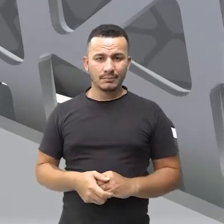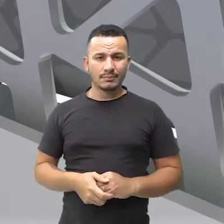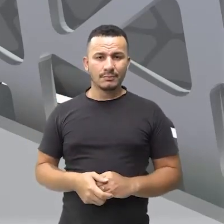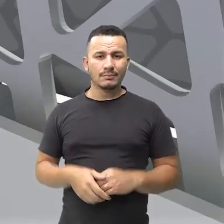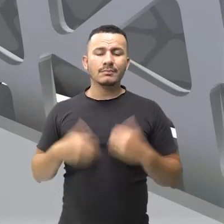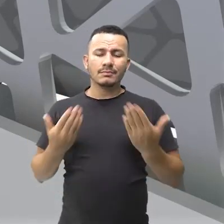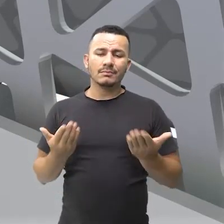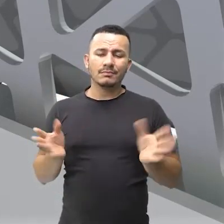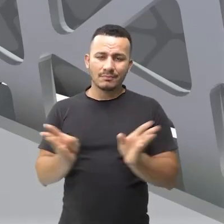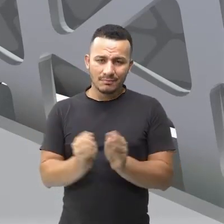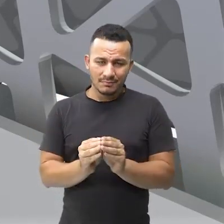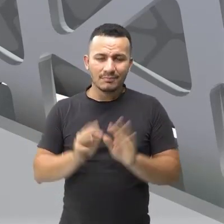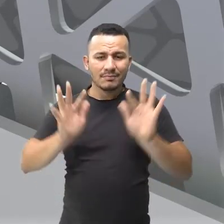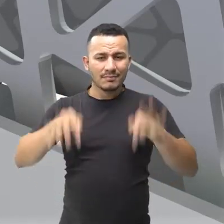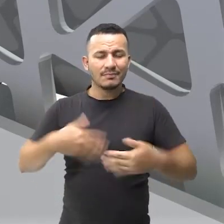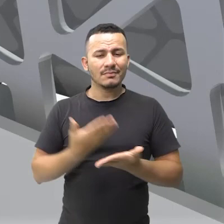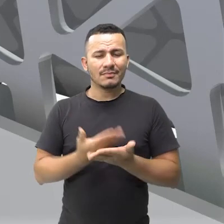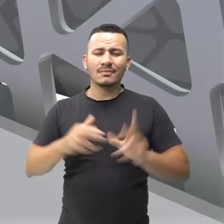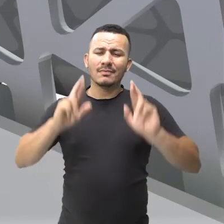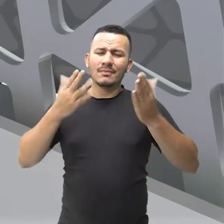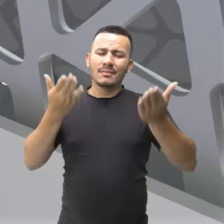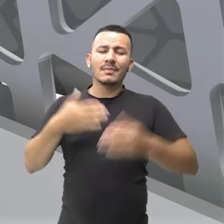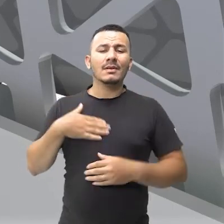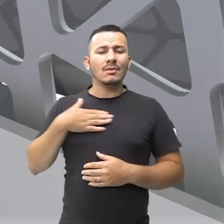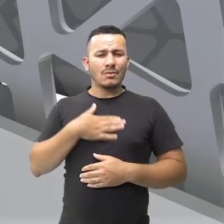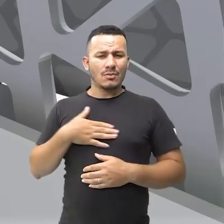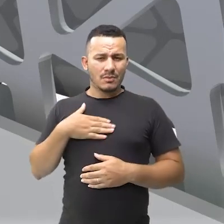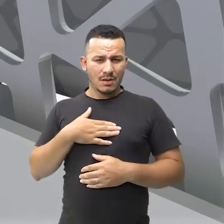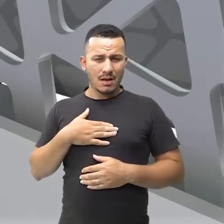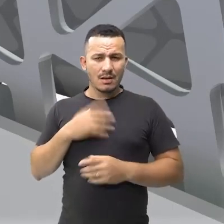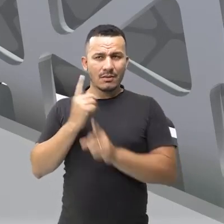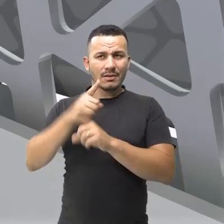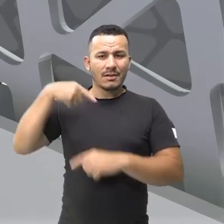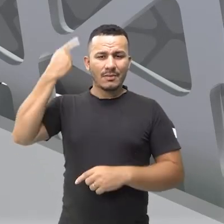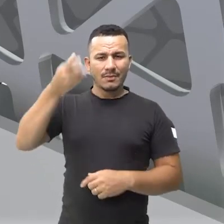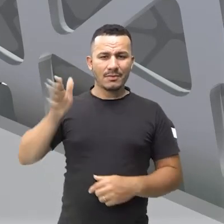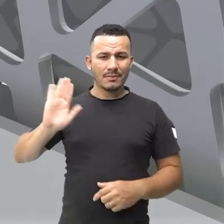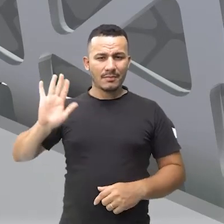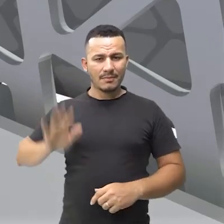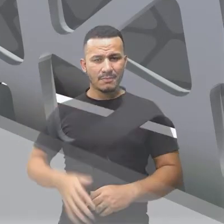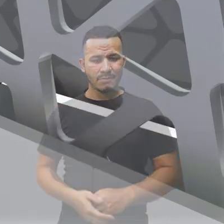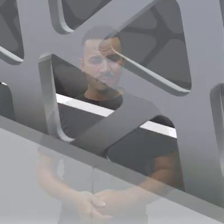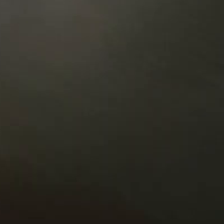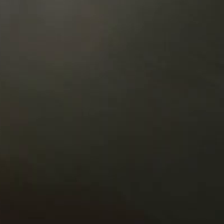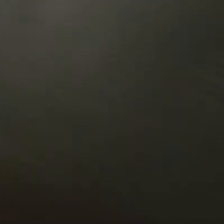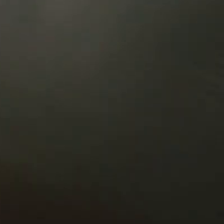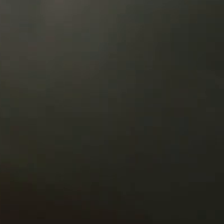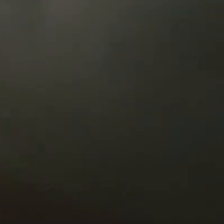Então, essa foi a nossa aula de hoje. Espero que vocês tenham gostado e até a próxima.